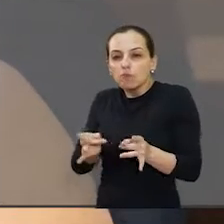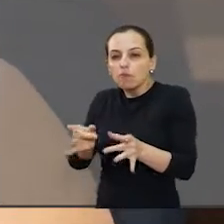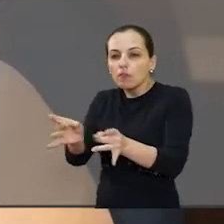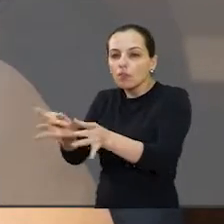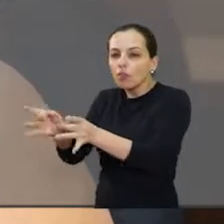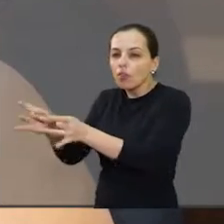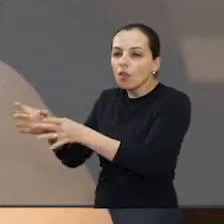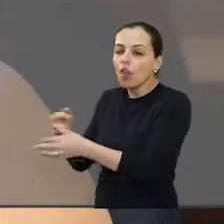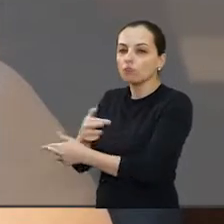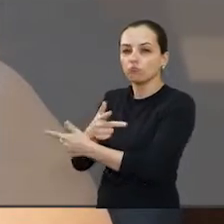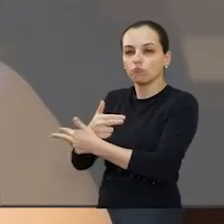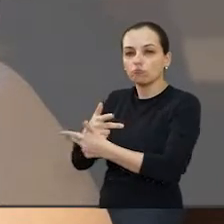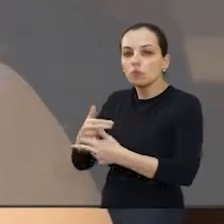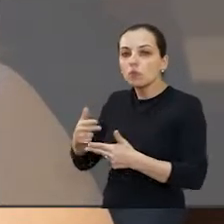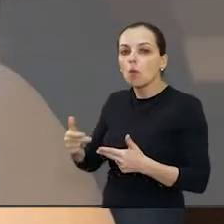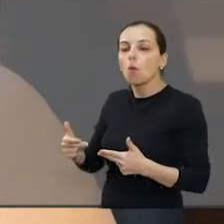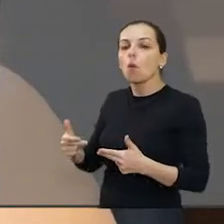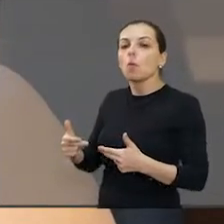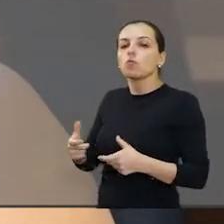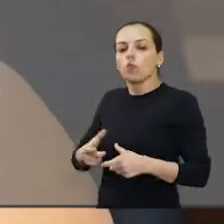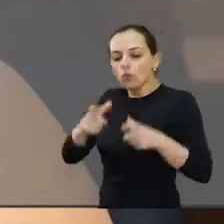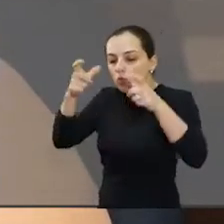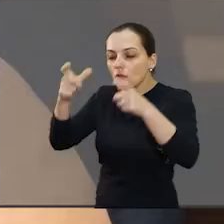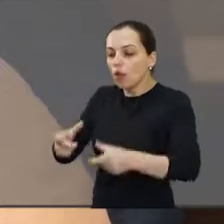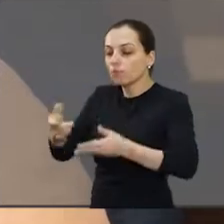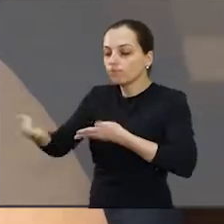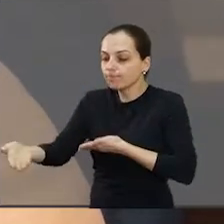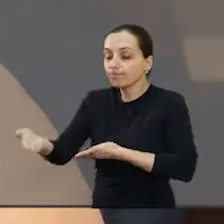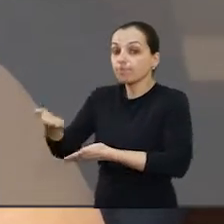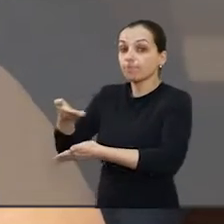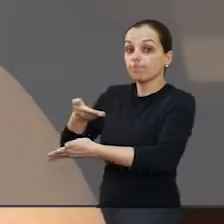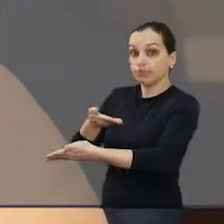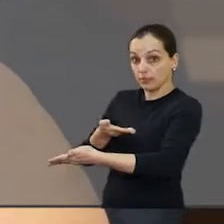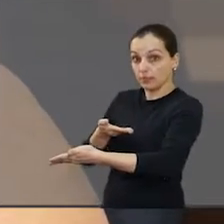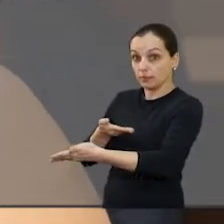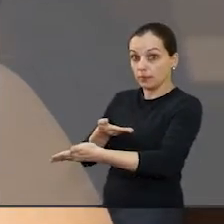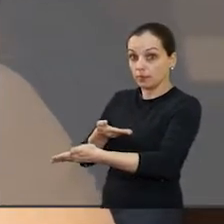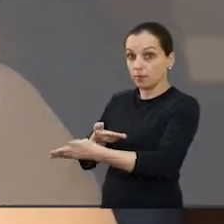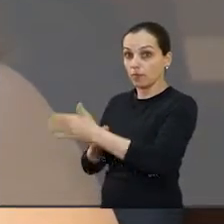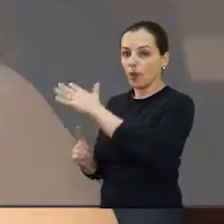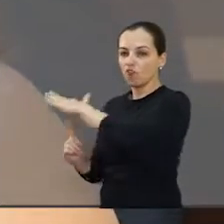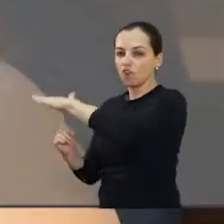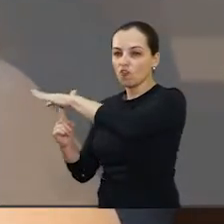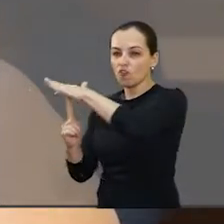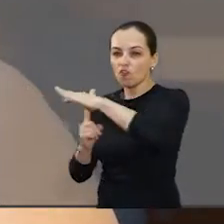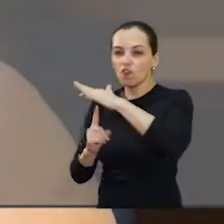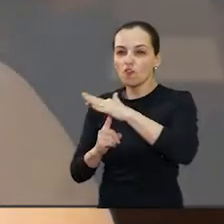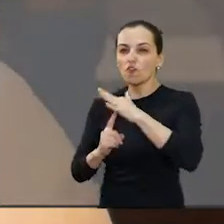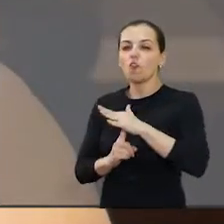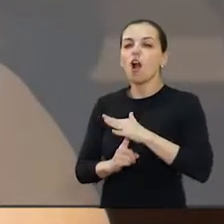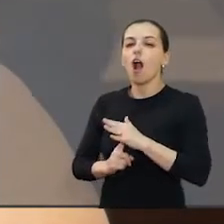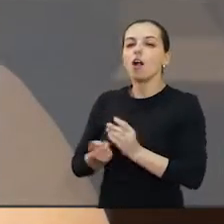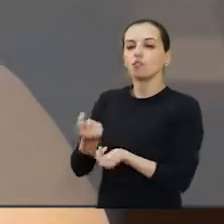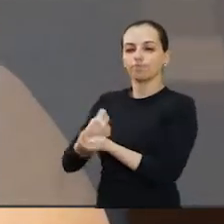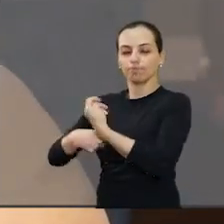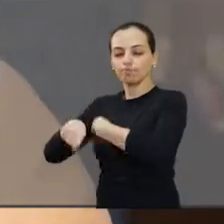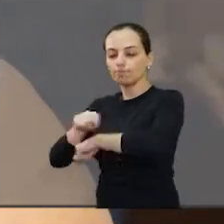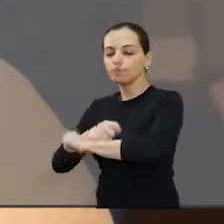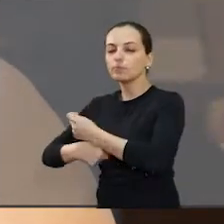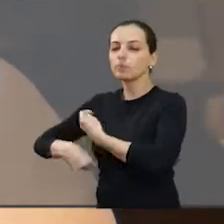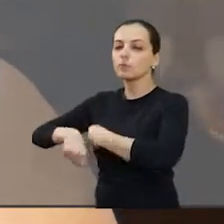colaborativas, coletivas, produzir juntas ou vender juntas, fazer clubes de troca,